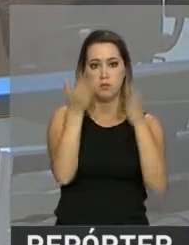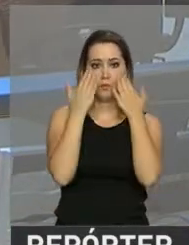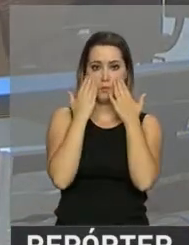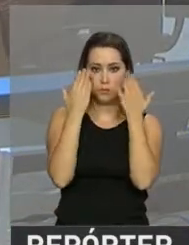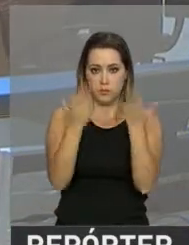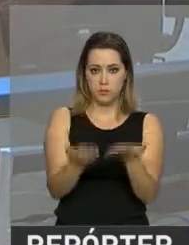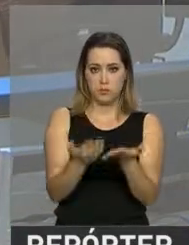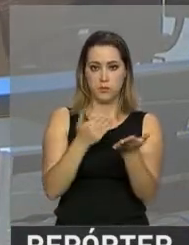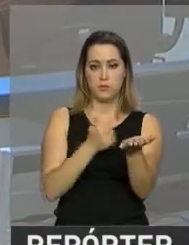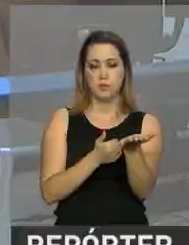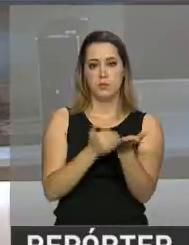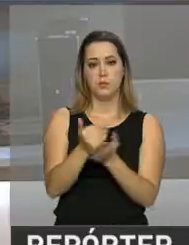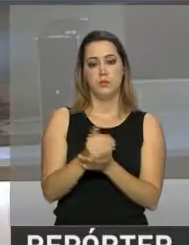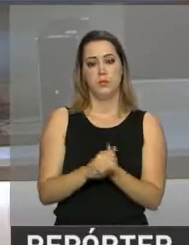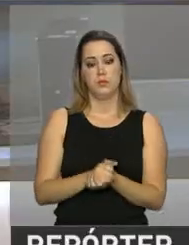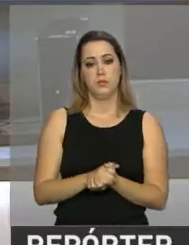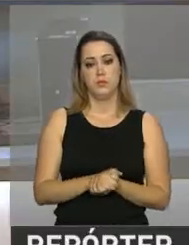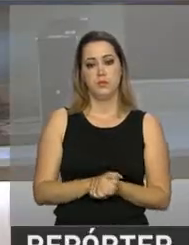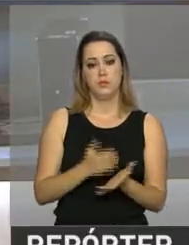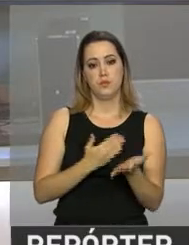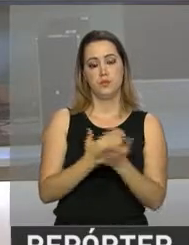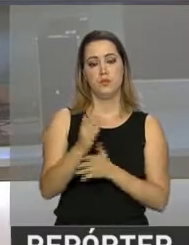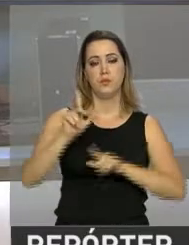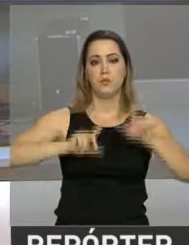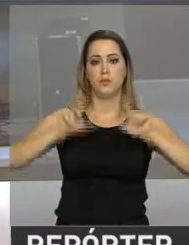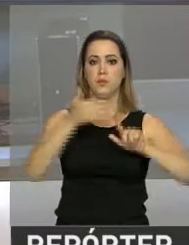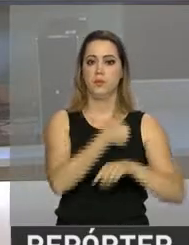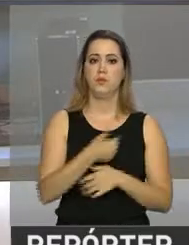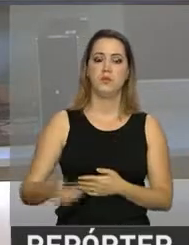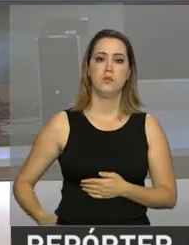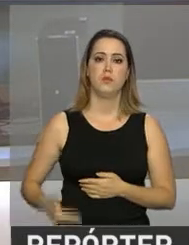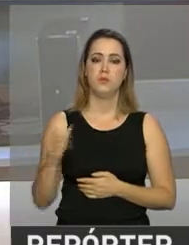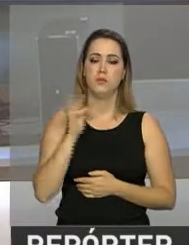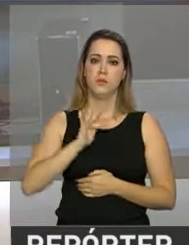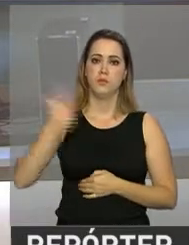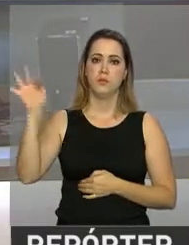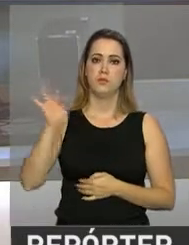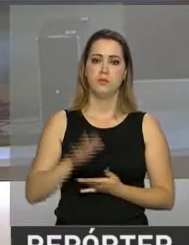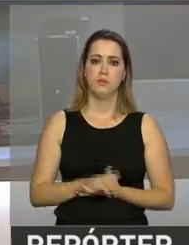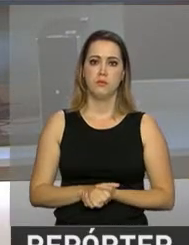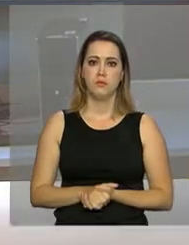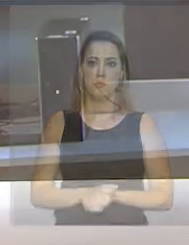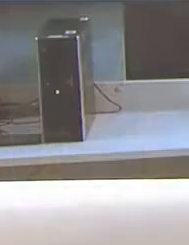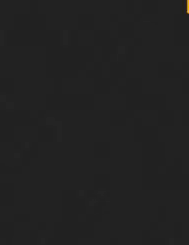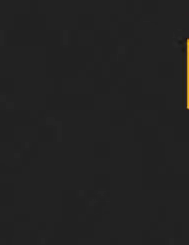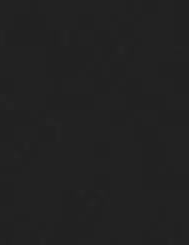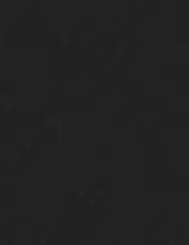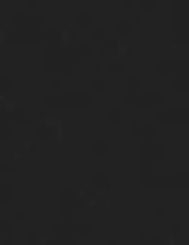6 da tarde, na próxima edição. Continue com a gente aqui na NBR, a TV do Governo Federal.